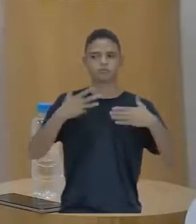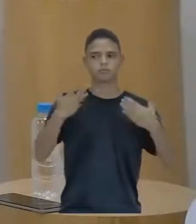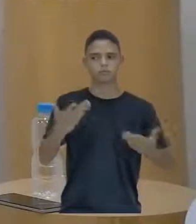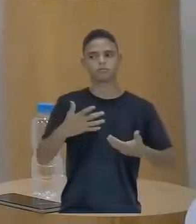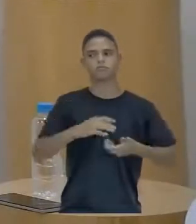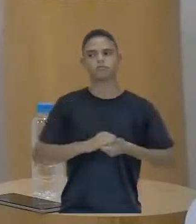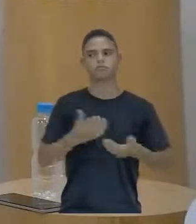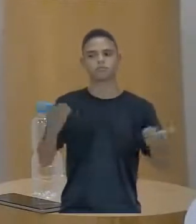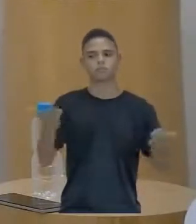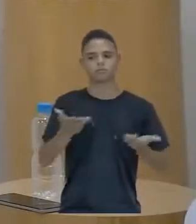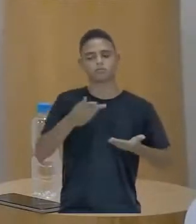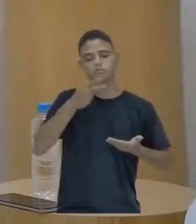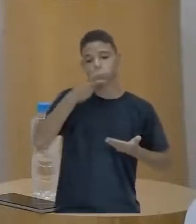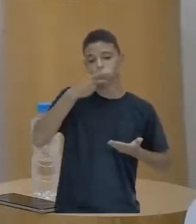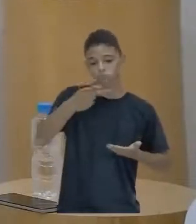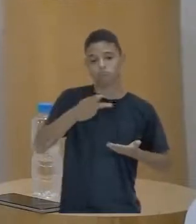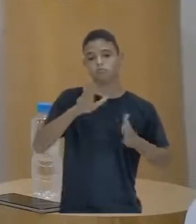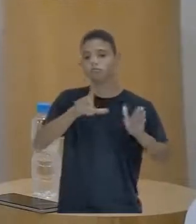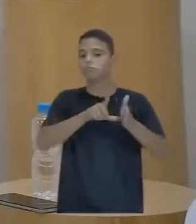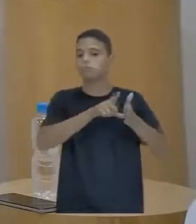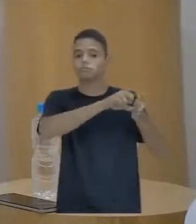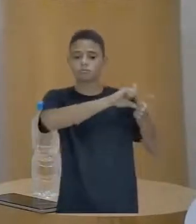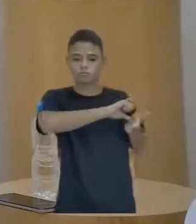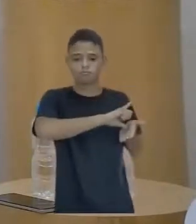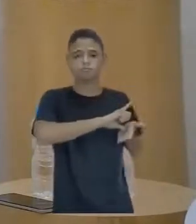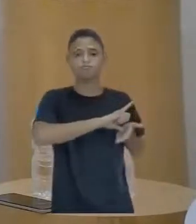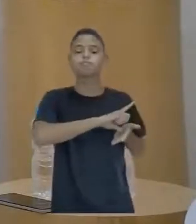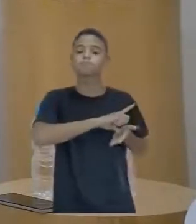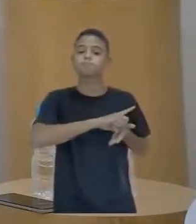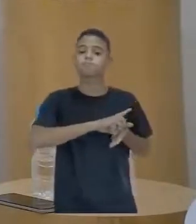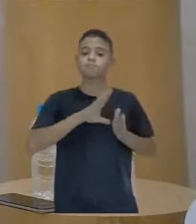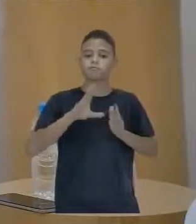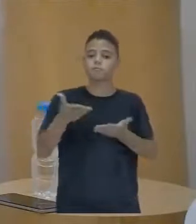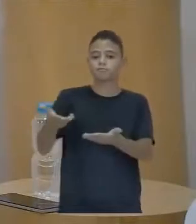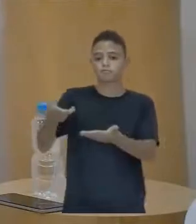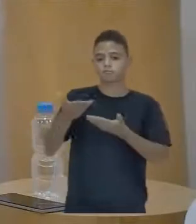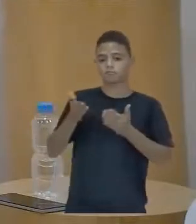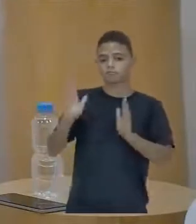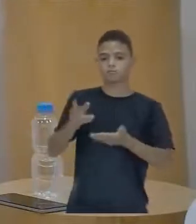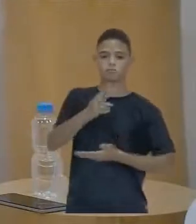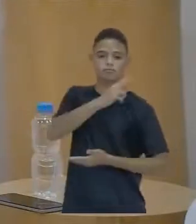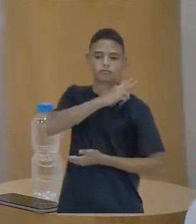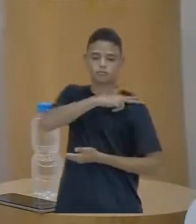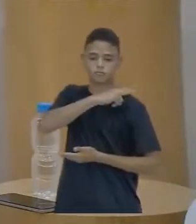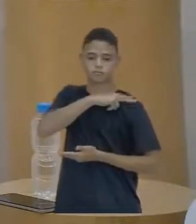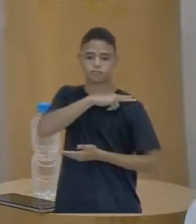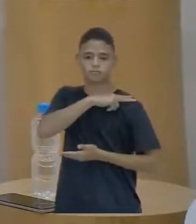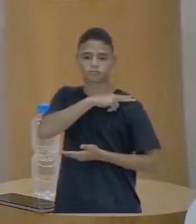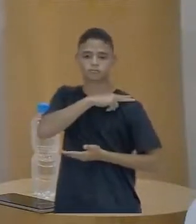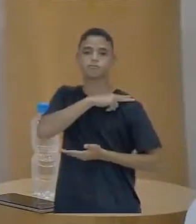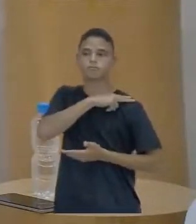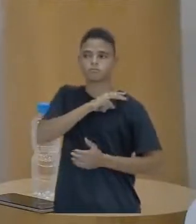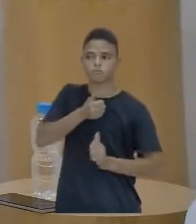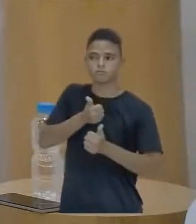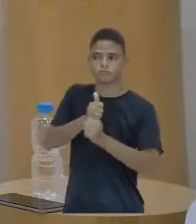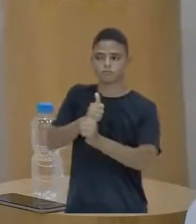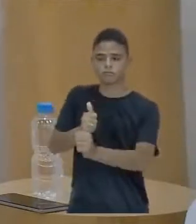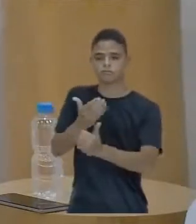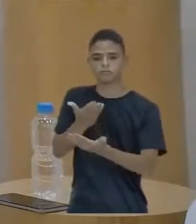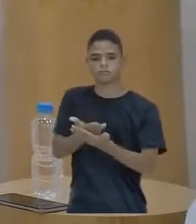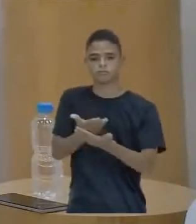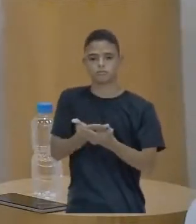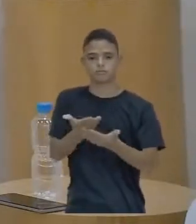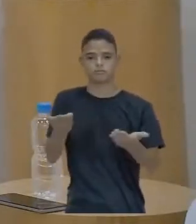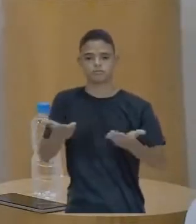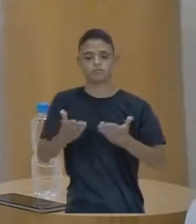isso hoje, mas antes de mais nada... Aliás, eu até convidei o pessoal da segunda série, agora há pouco, para acompanhar esta aula, porque se você